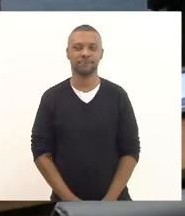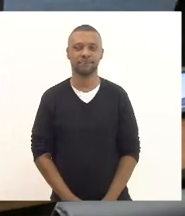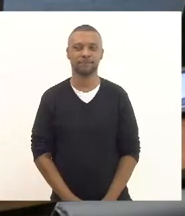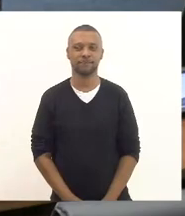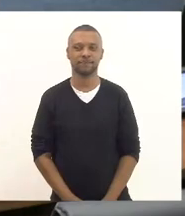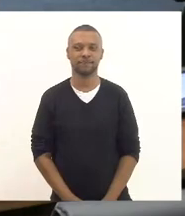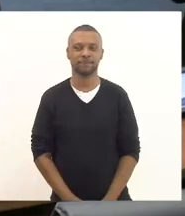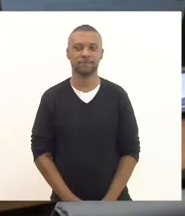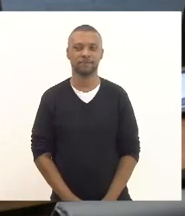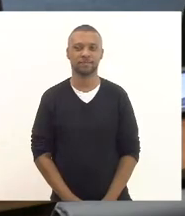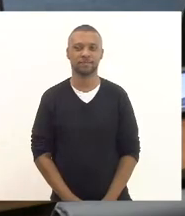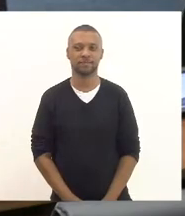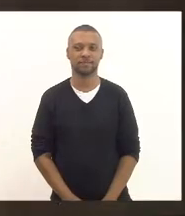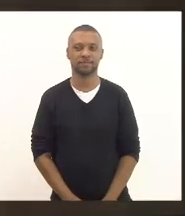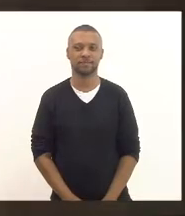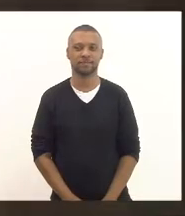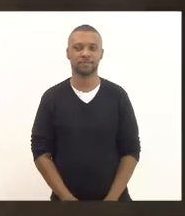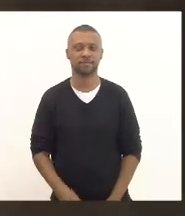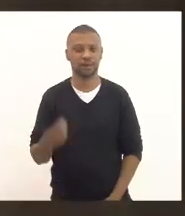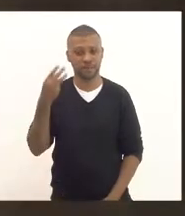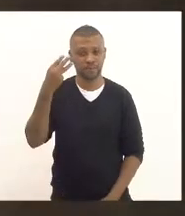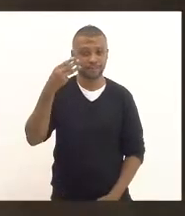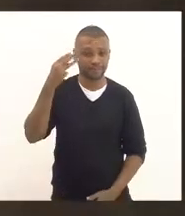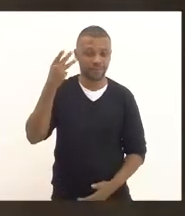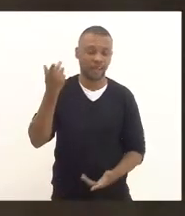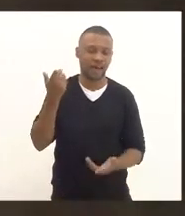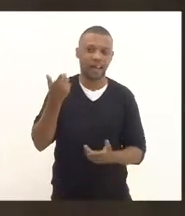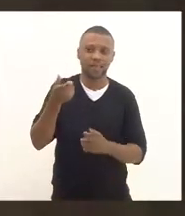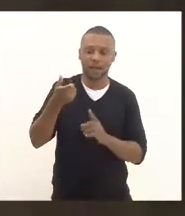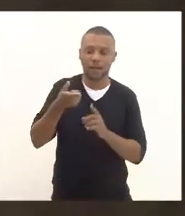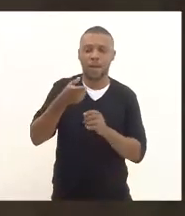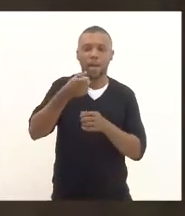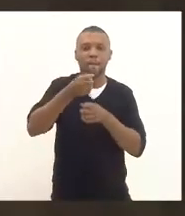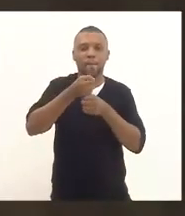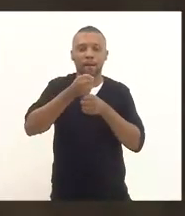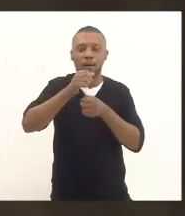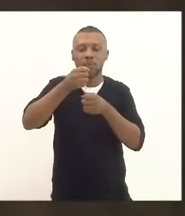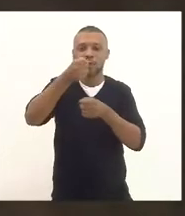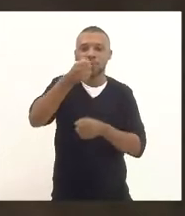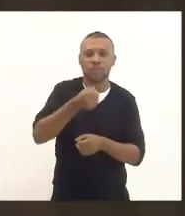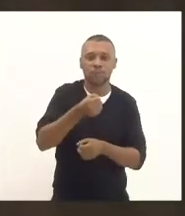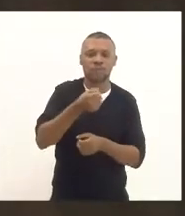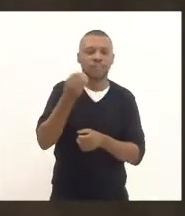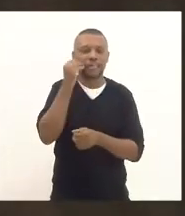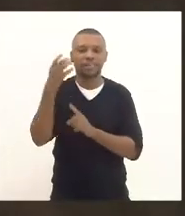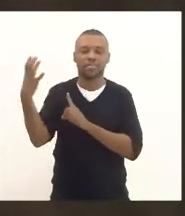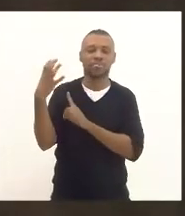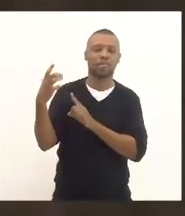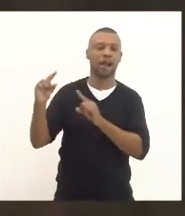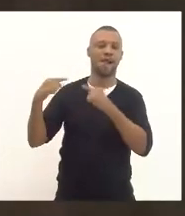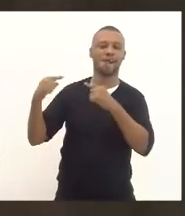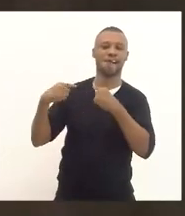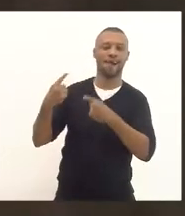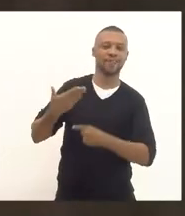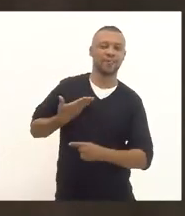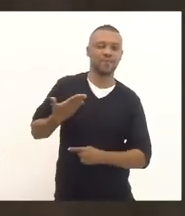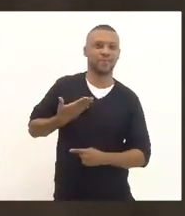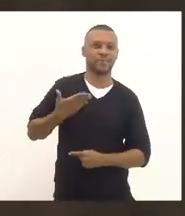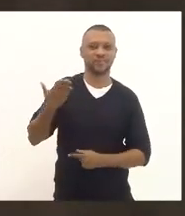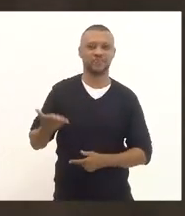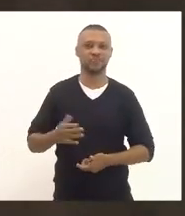e o Márcio Roberto até baixou o microfone aqui Presidente Retaliação tio do meu colega